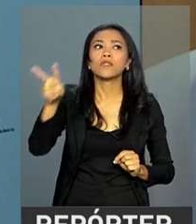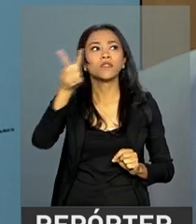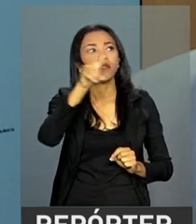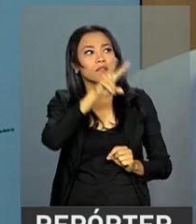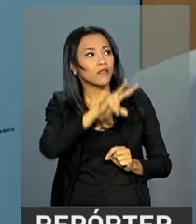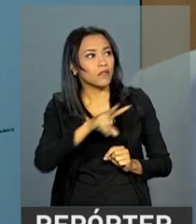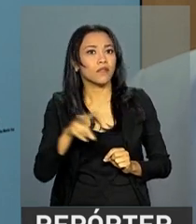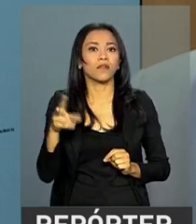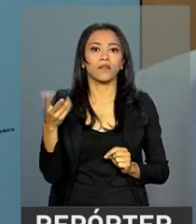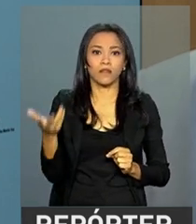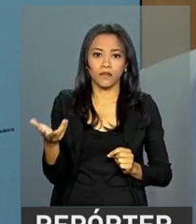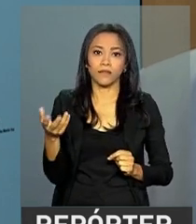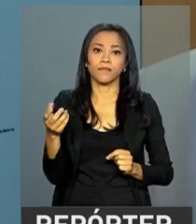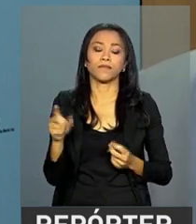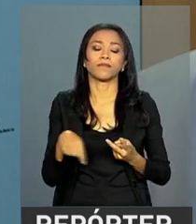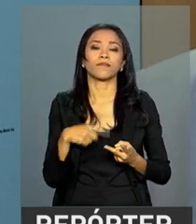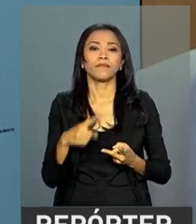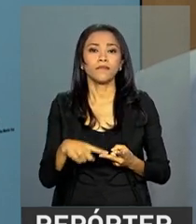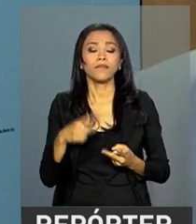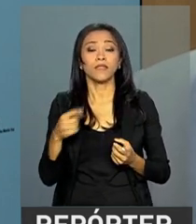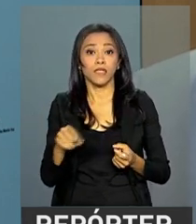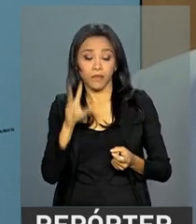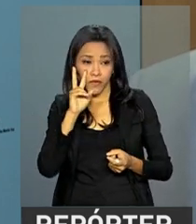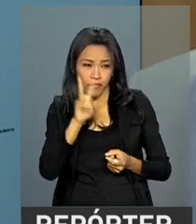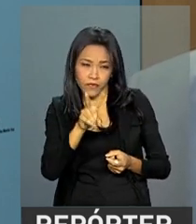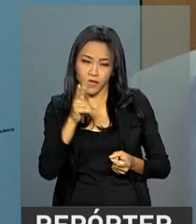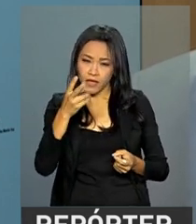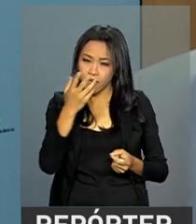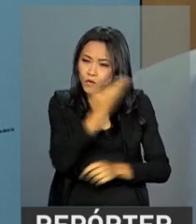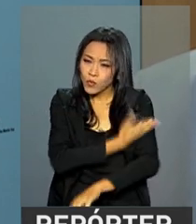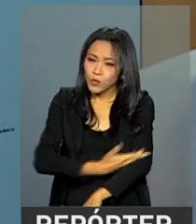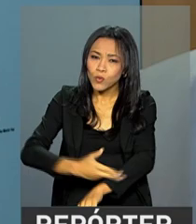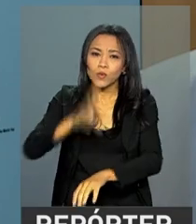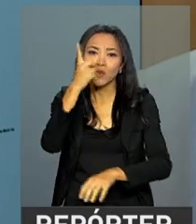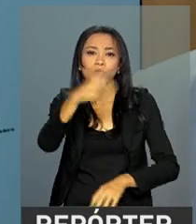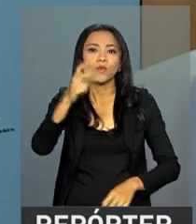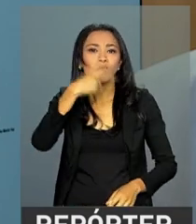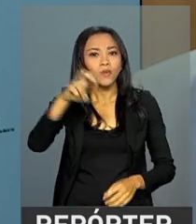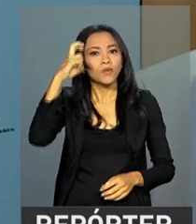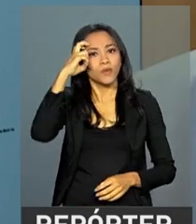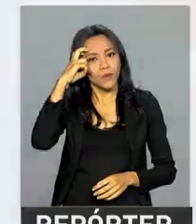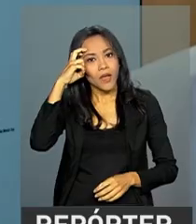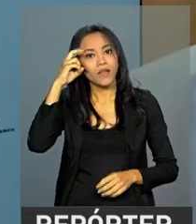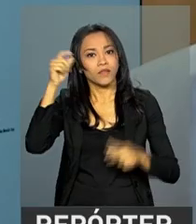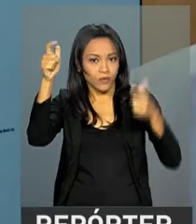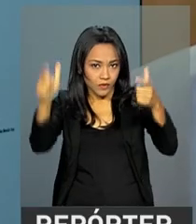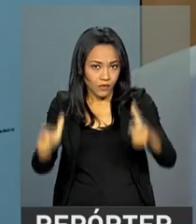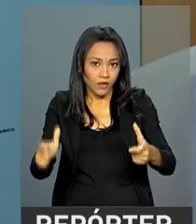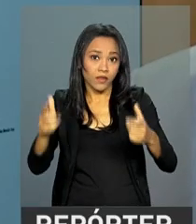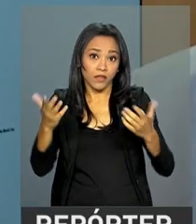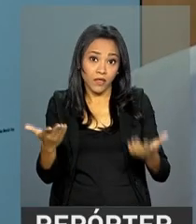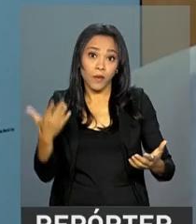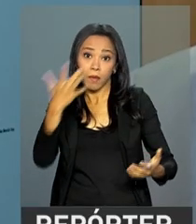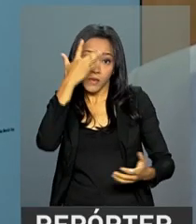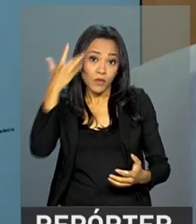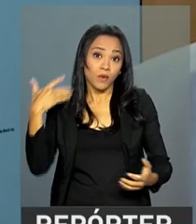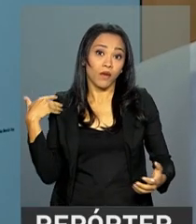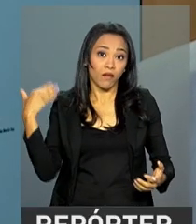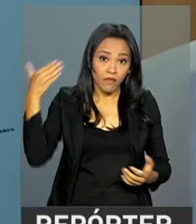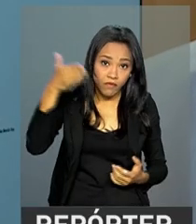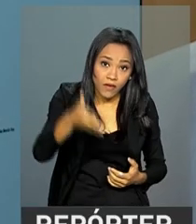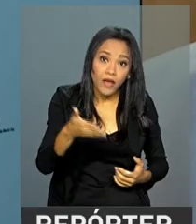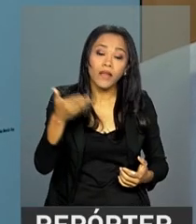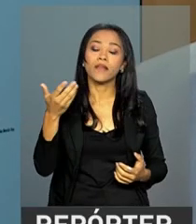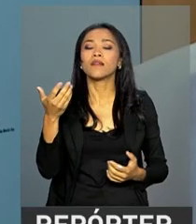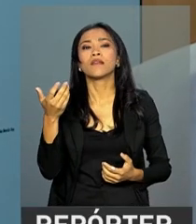patrimônio por observar expressões culturais que existem naquele destino também ele vai pra buscando um